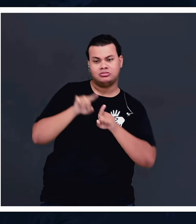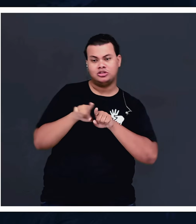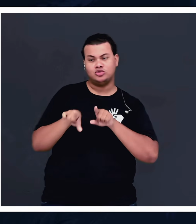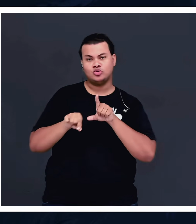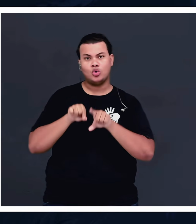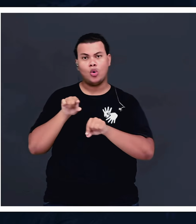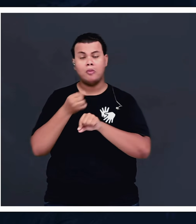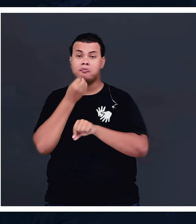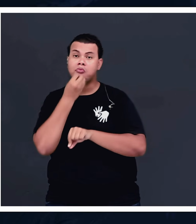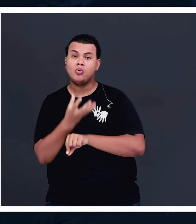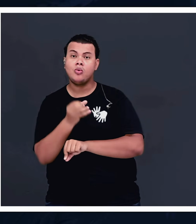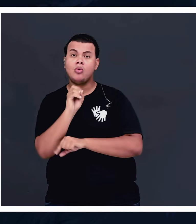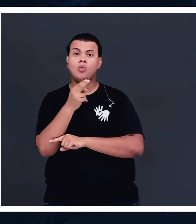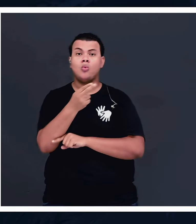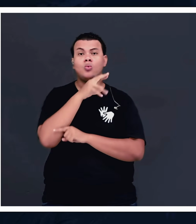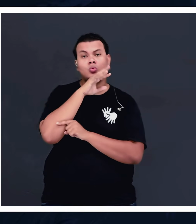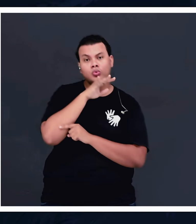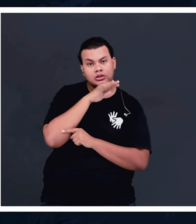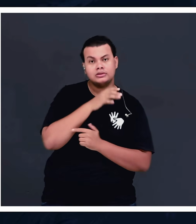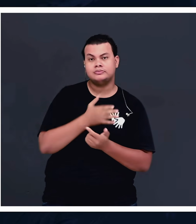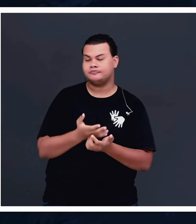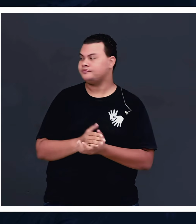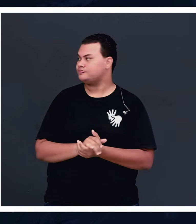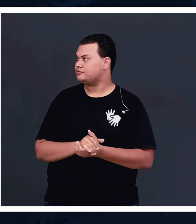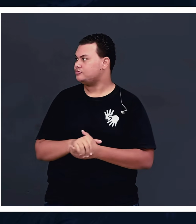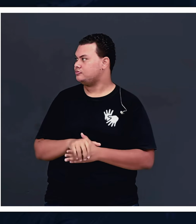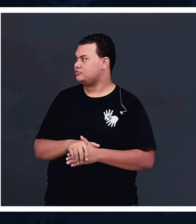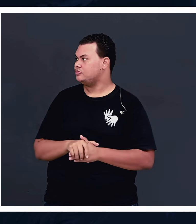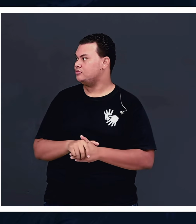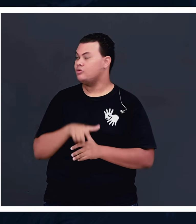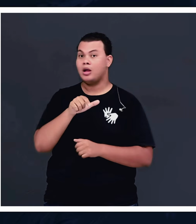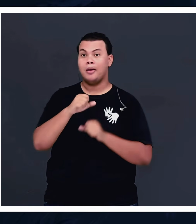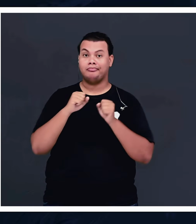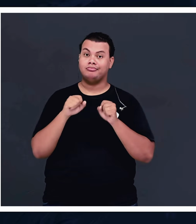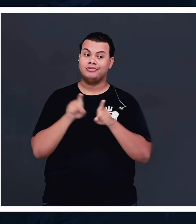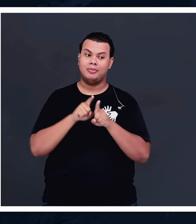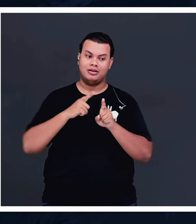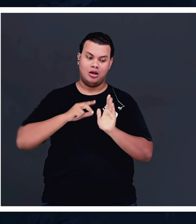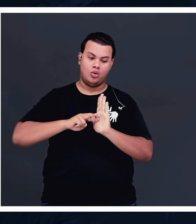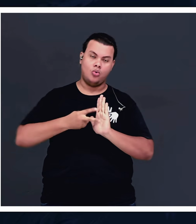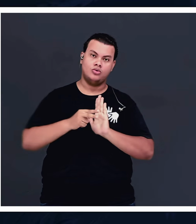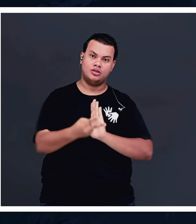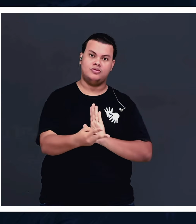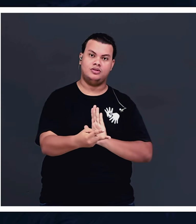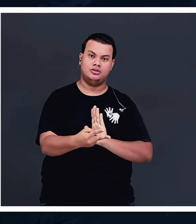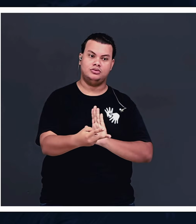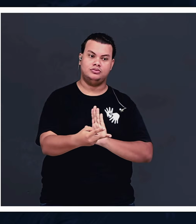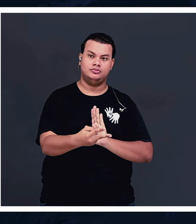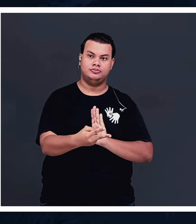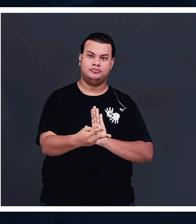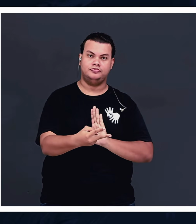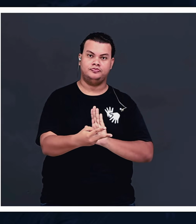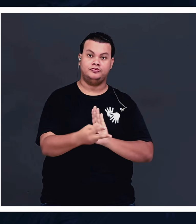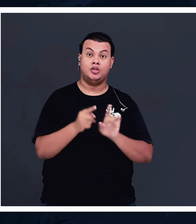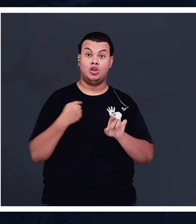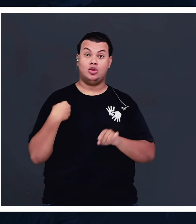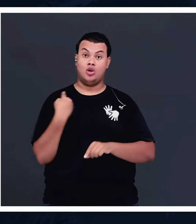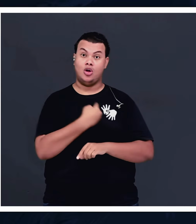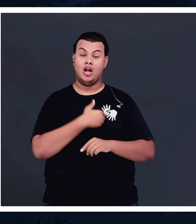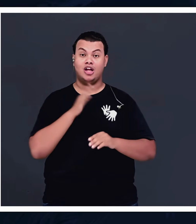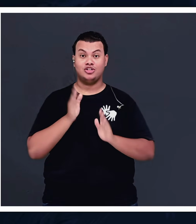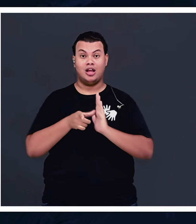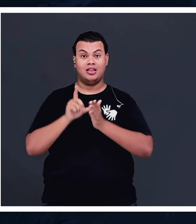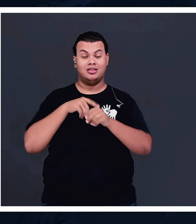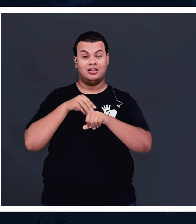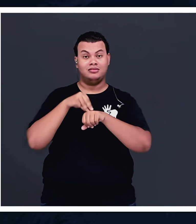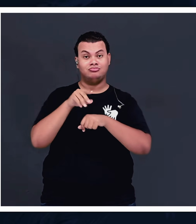escolhas boas ou ruins, elas terão consequências. E como nós discutimos,